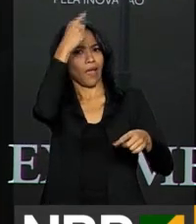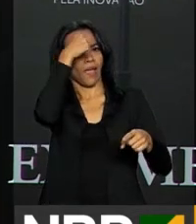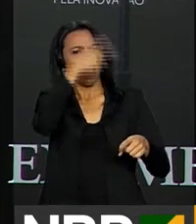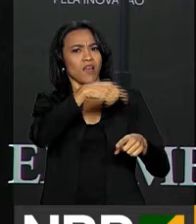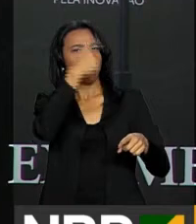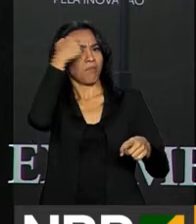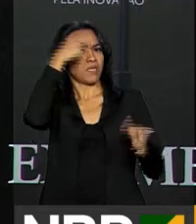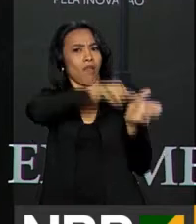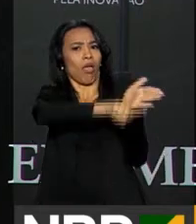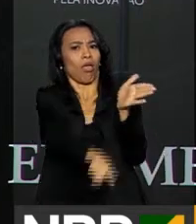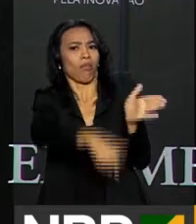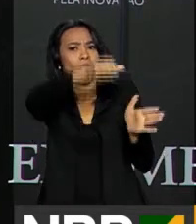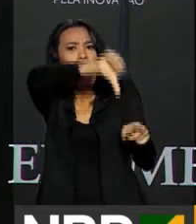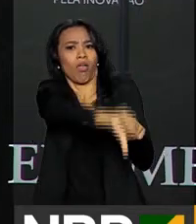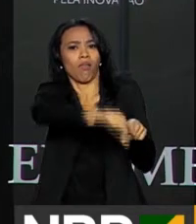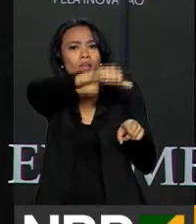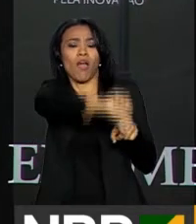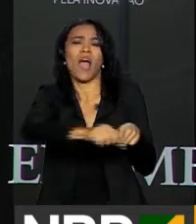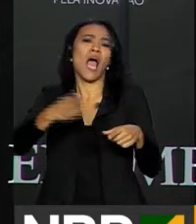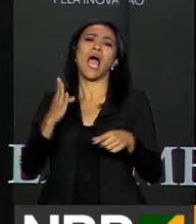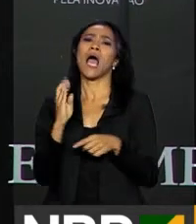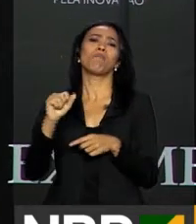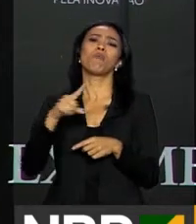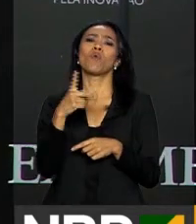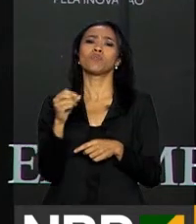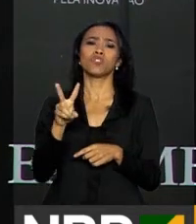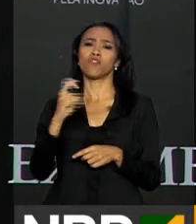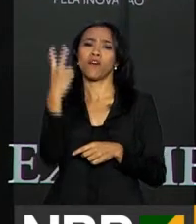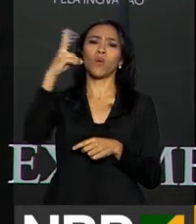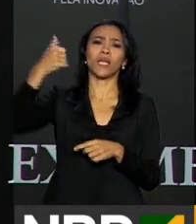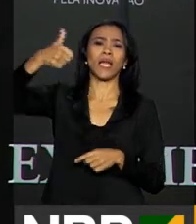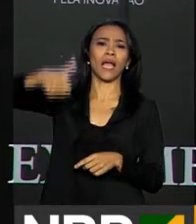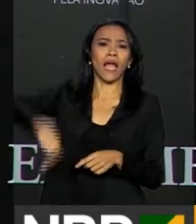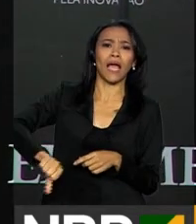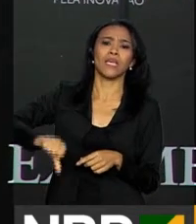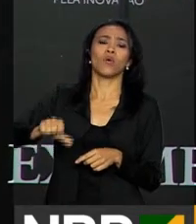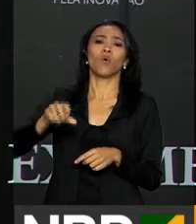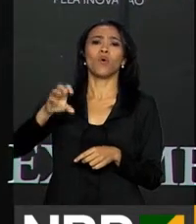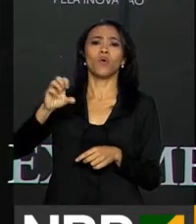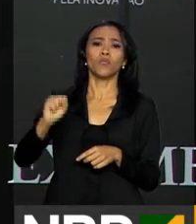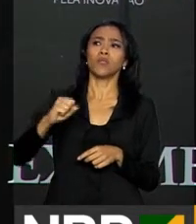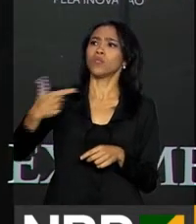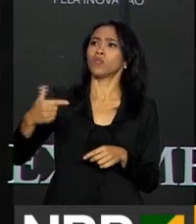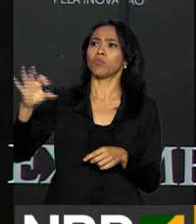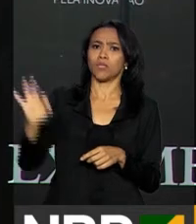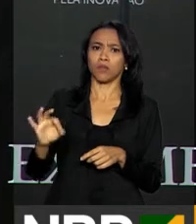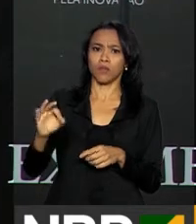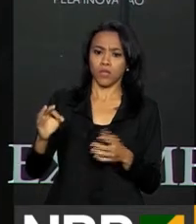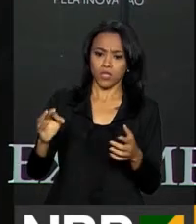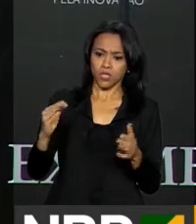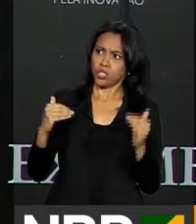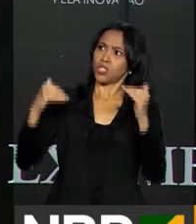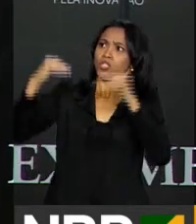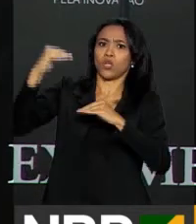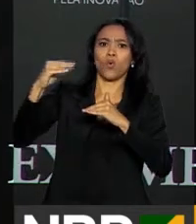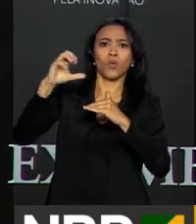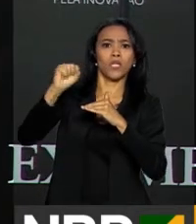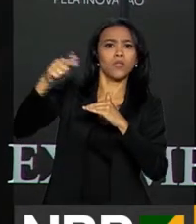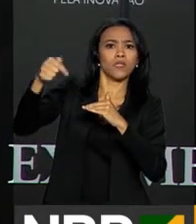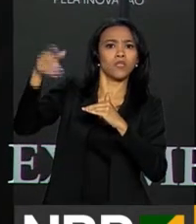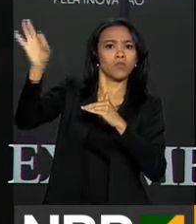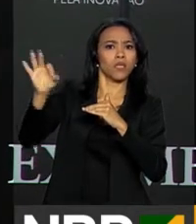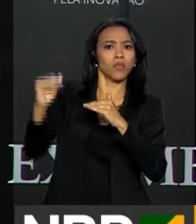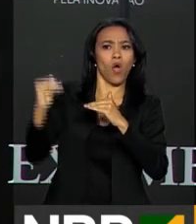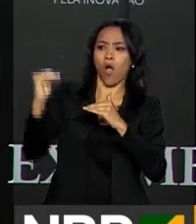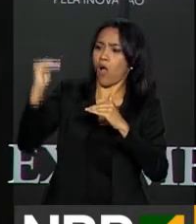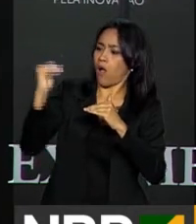a Bolsa de Valores agora caiu para 83%. Mas, meu Deus, era 48%. Chegou a 87%. Quando